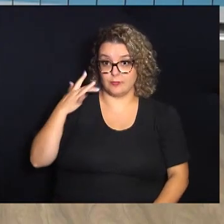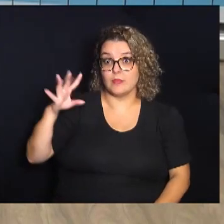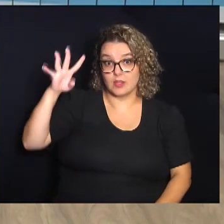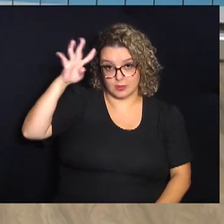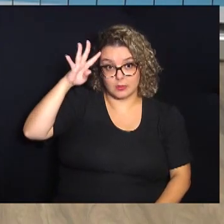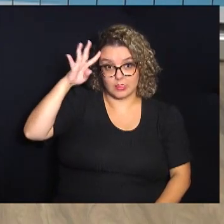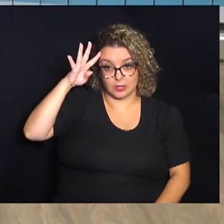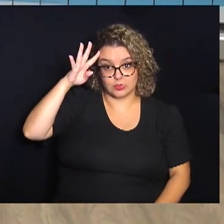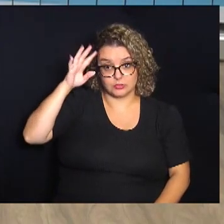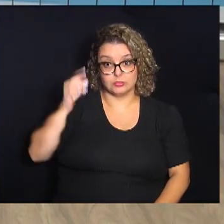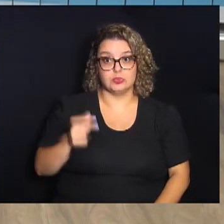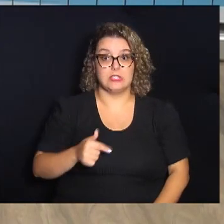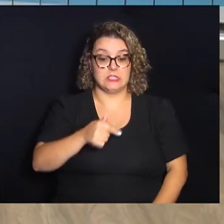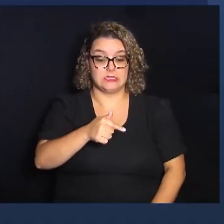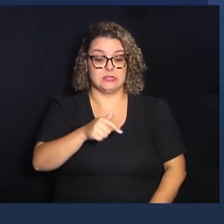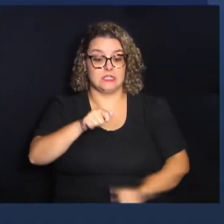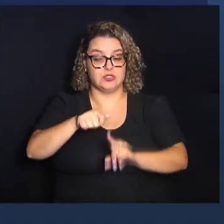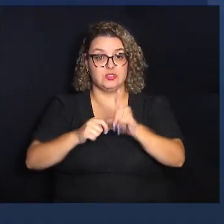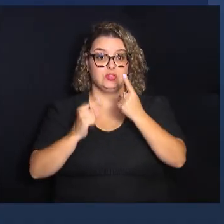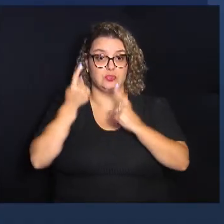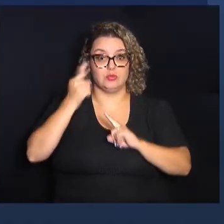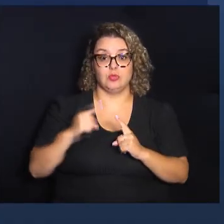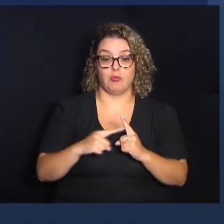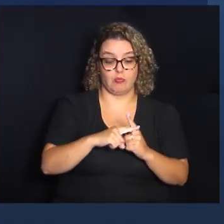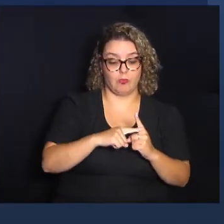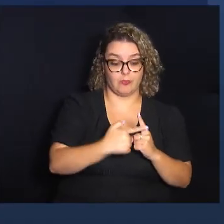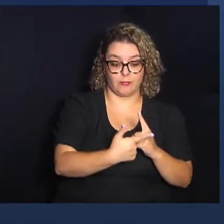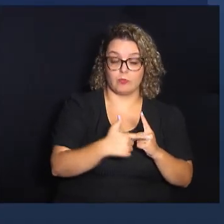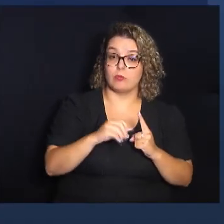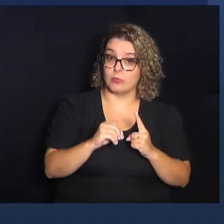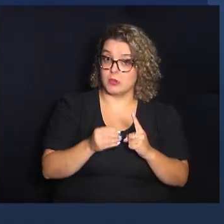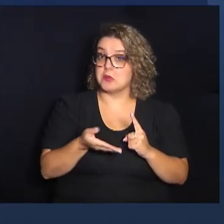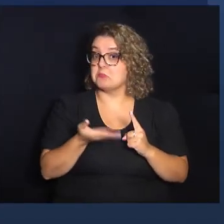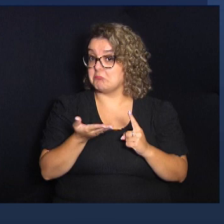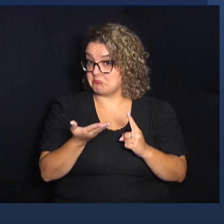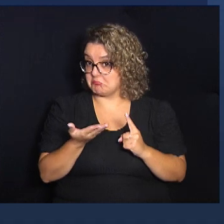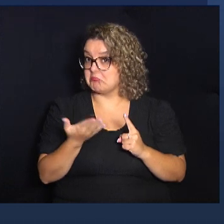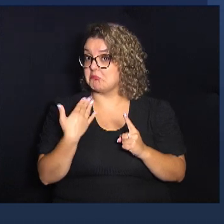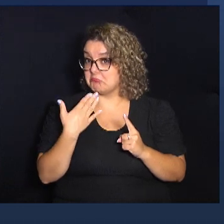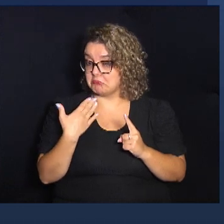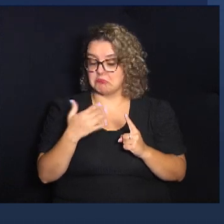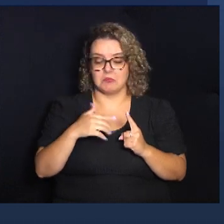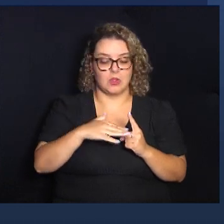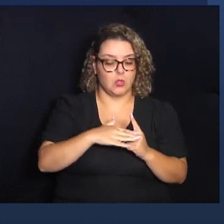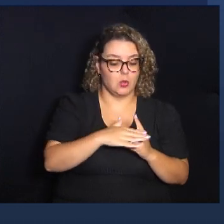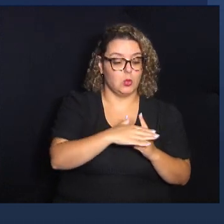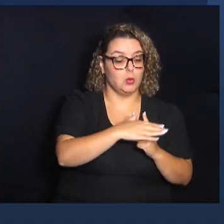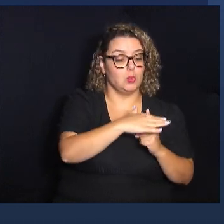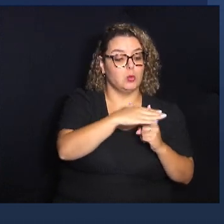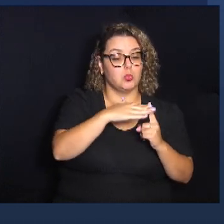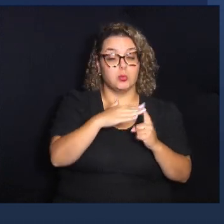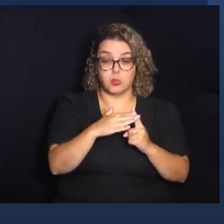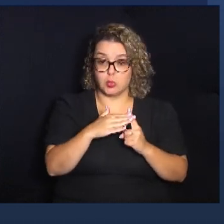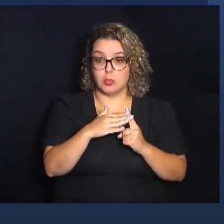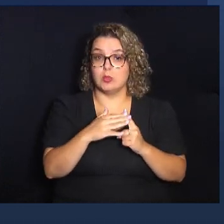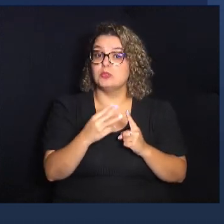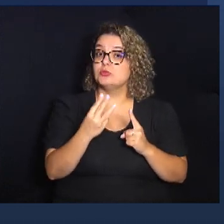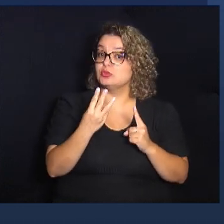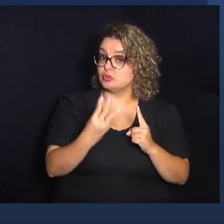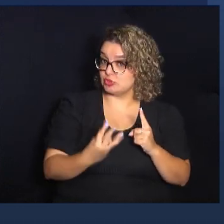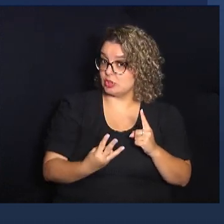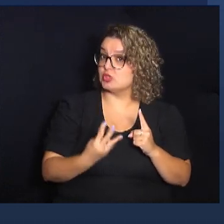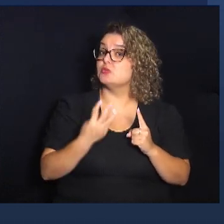quarta-feira, 7 de fevereiro, mínima de 20 graus, já é uma mínima elevada. Ao longo do dia a temperatura sobe,